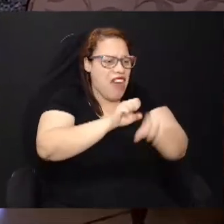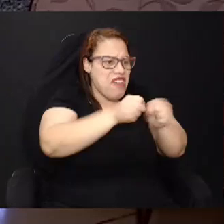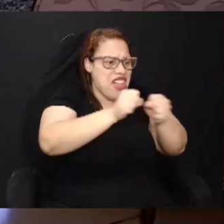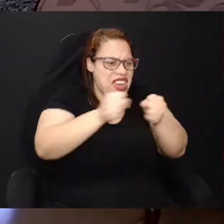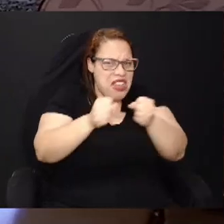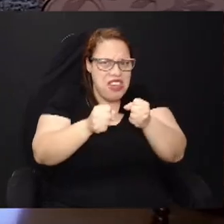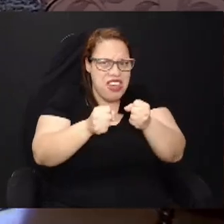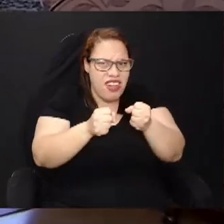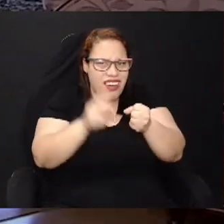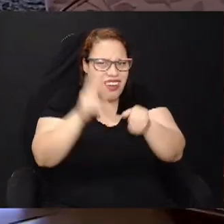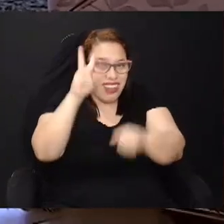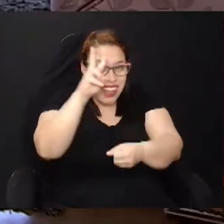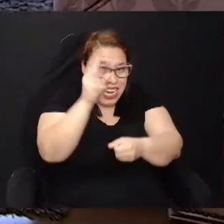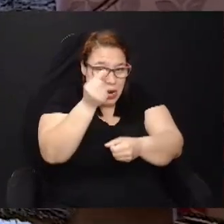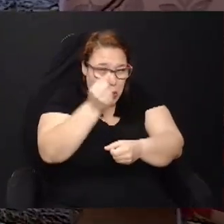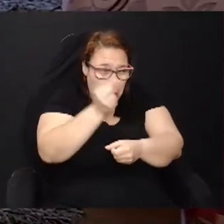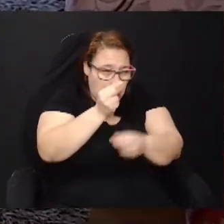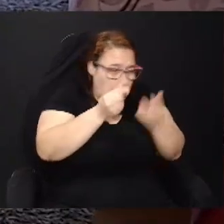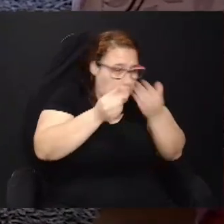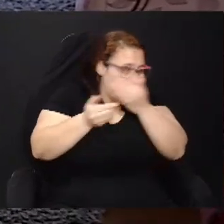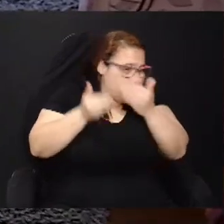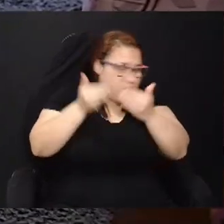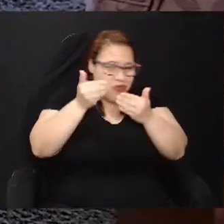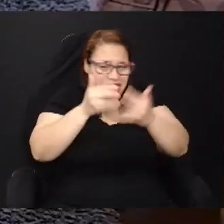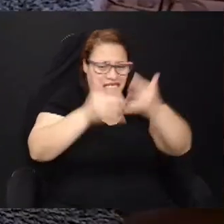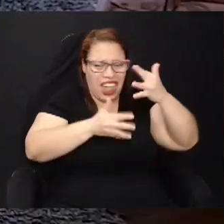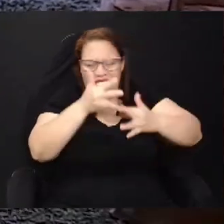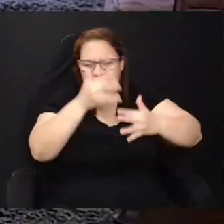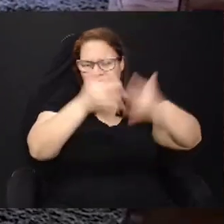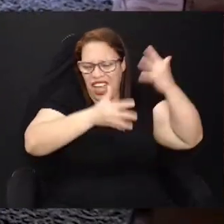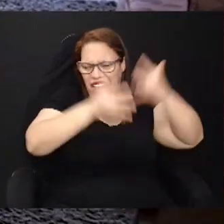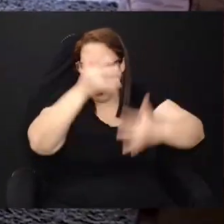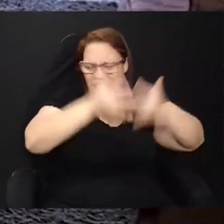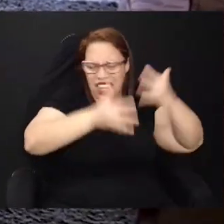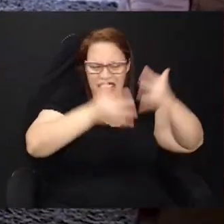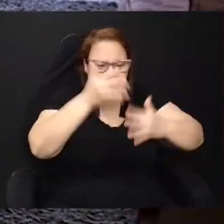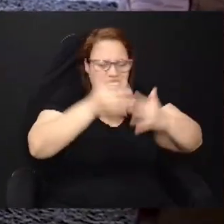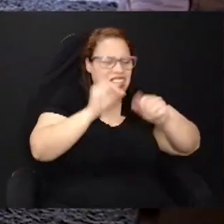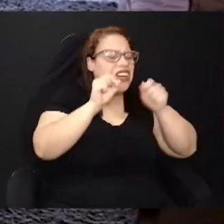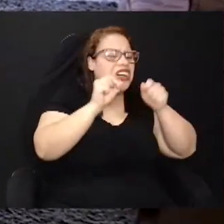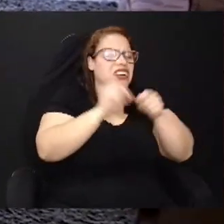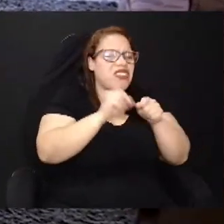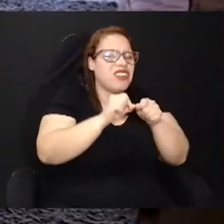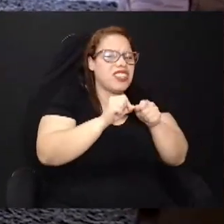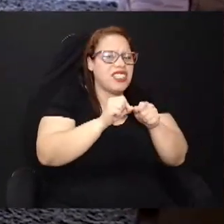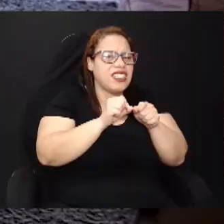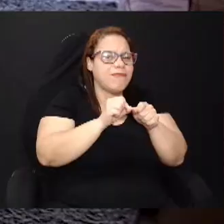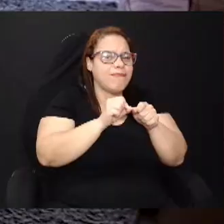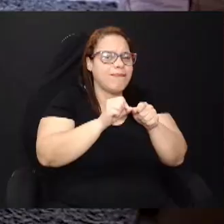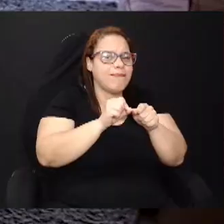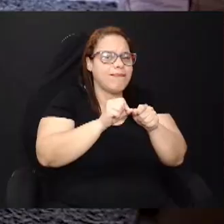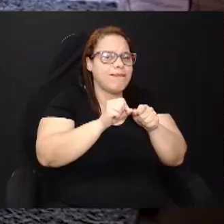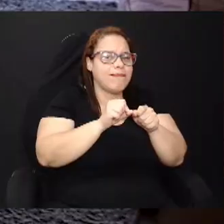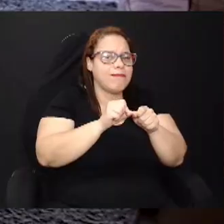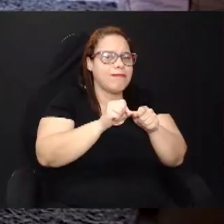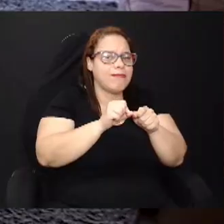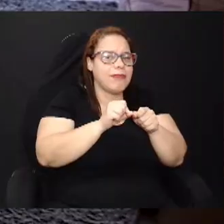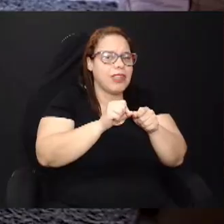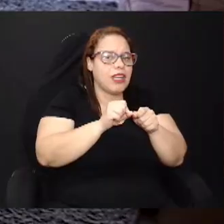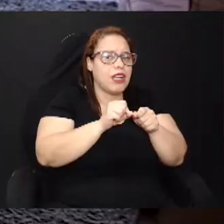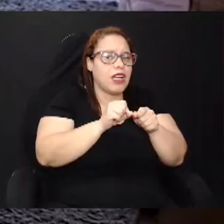um pedacinho lá de trás, mas está tudo solto. O que a gente vai fazer com isso? Muitas vezes ficamos sem